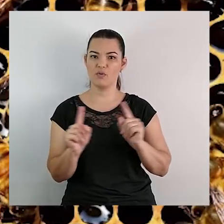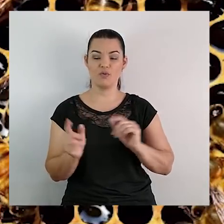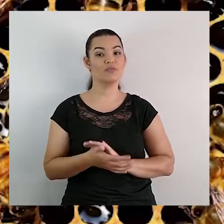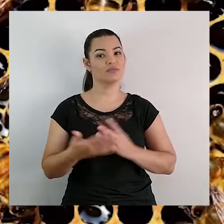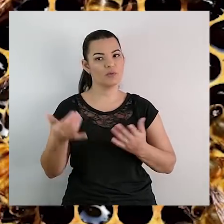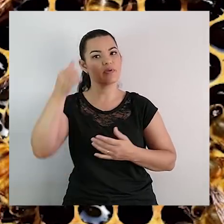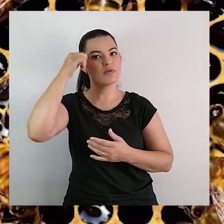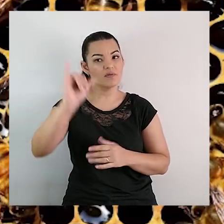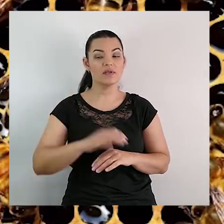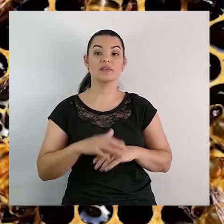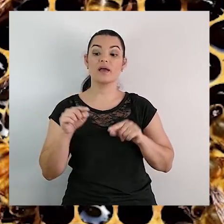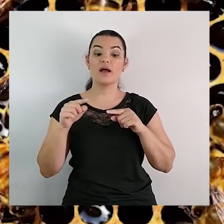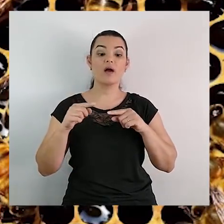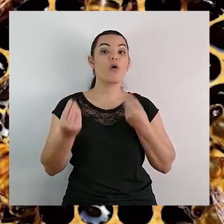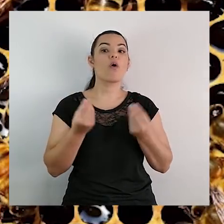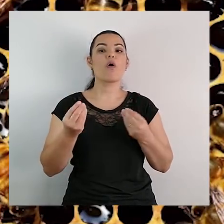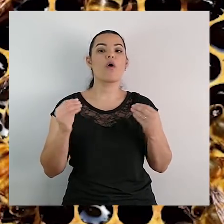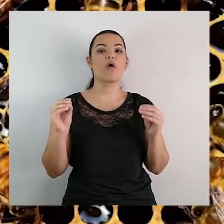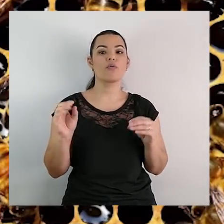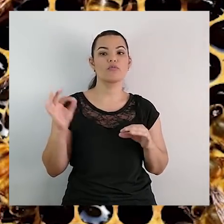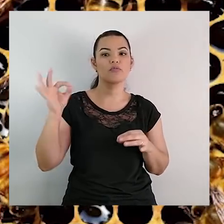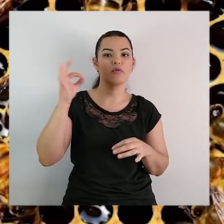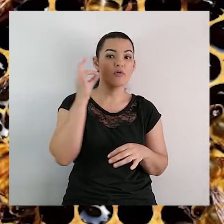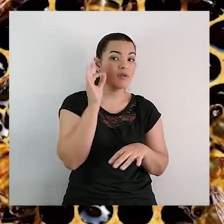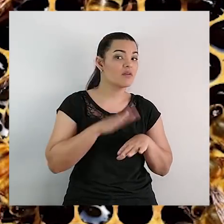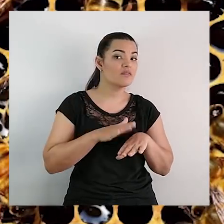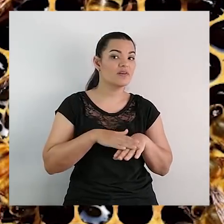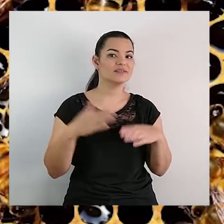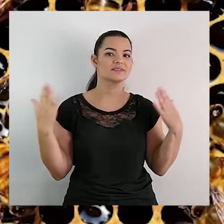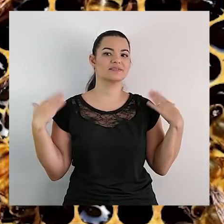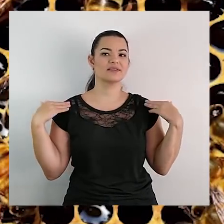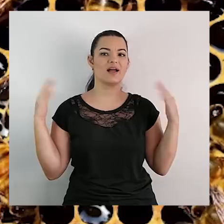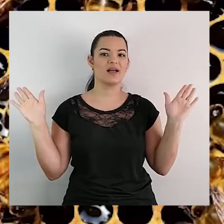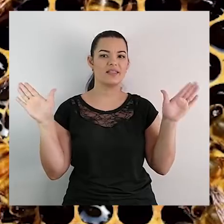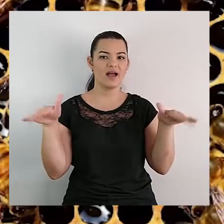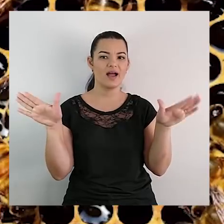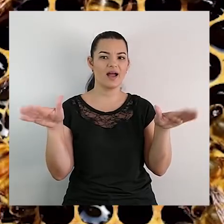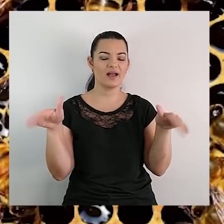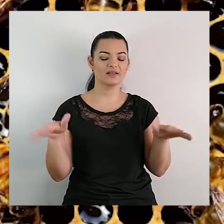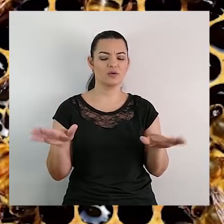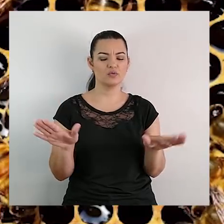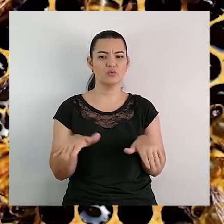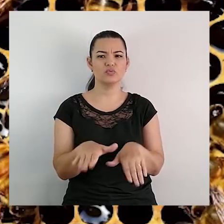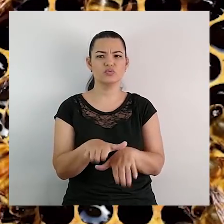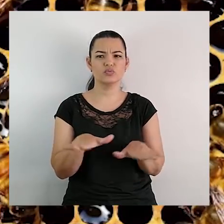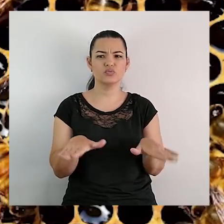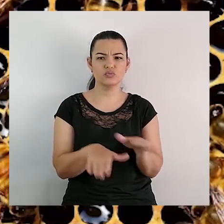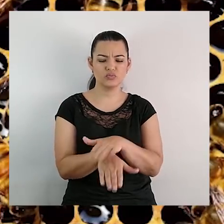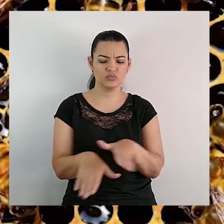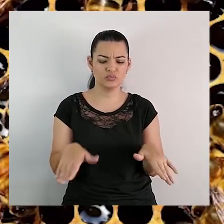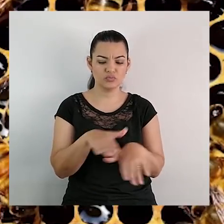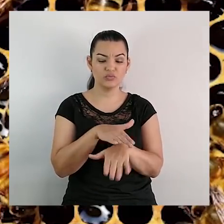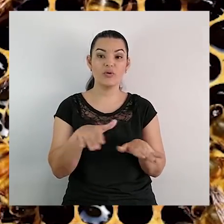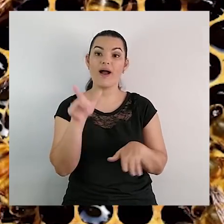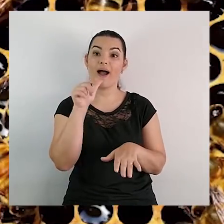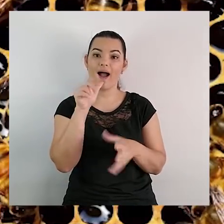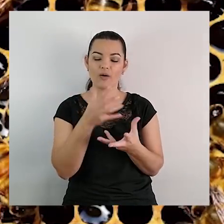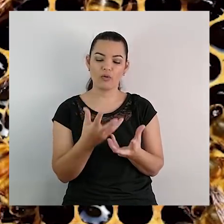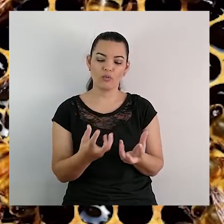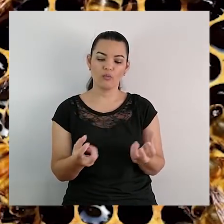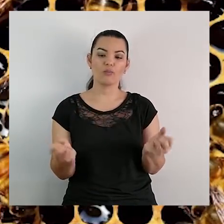isso, elas batem as asas para secar a água. A mistura vai então